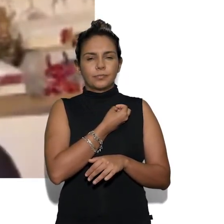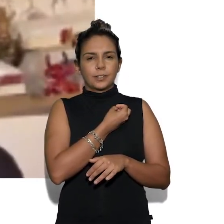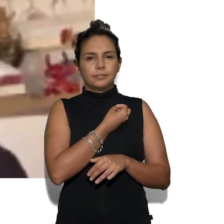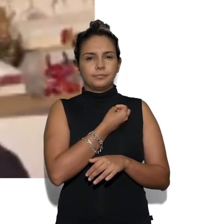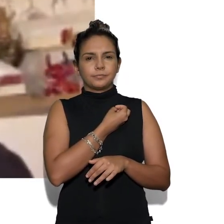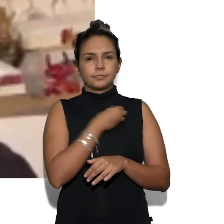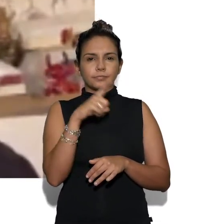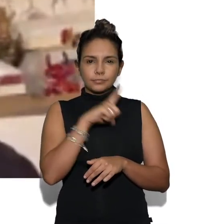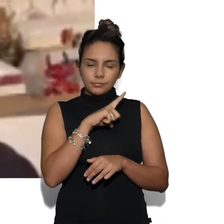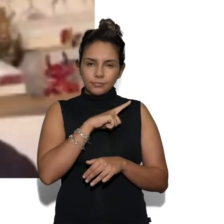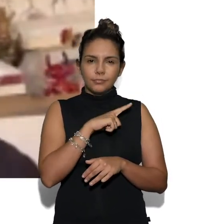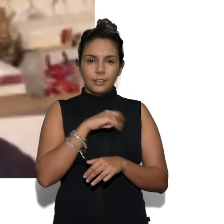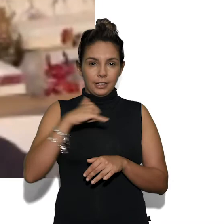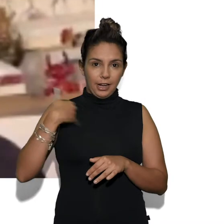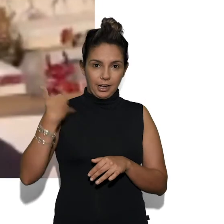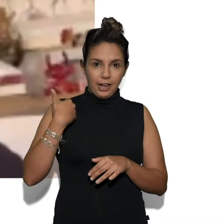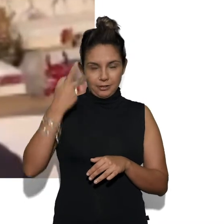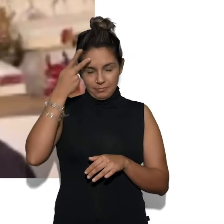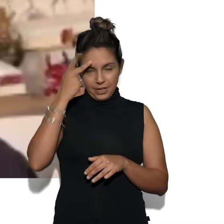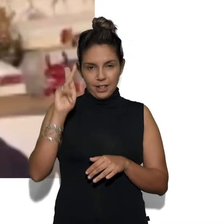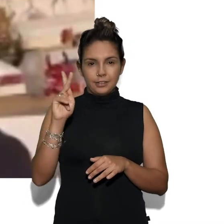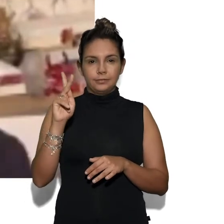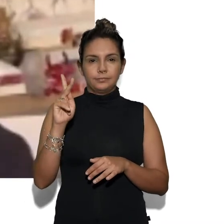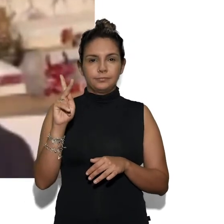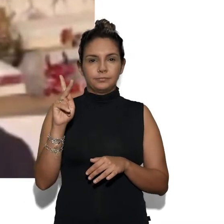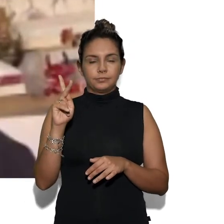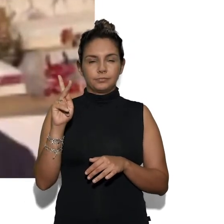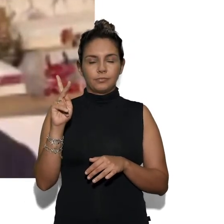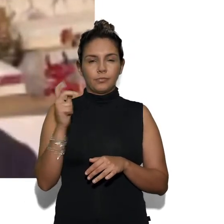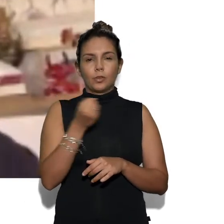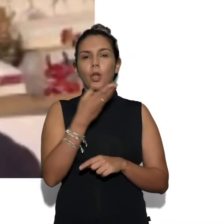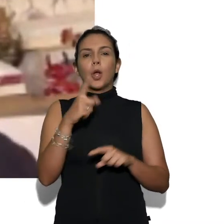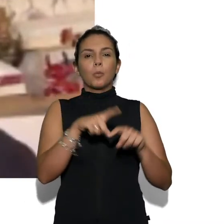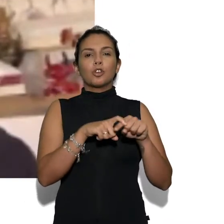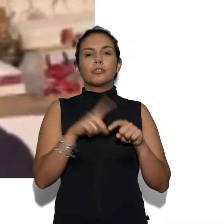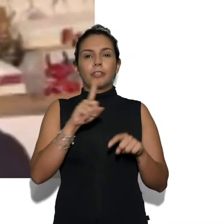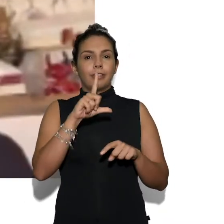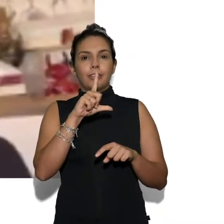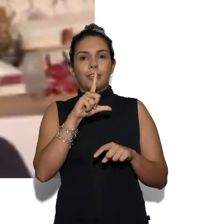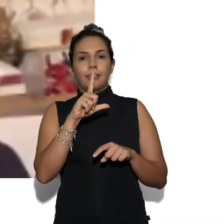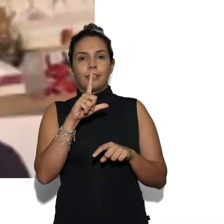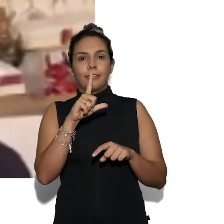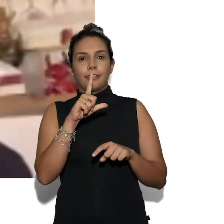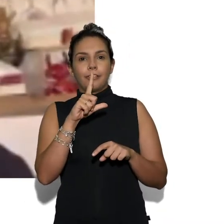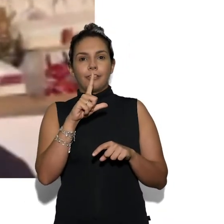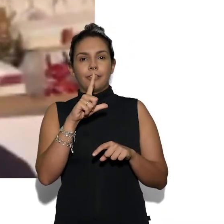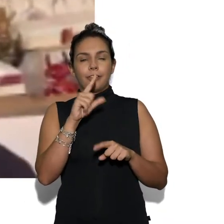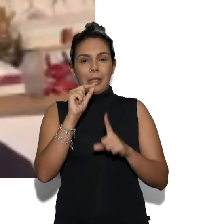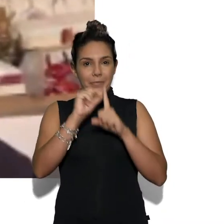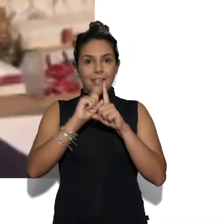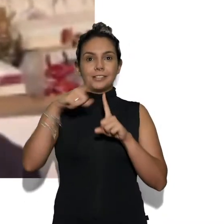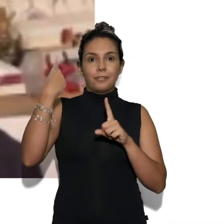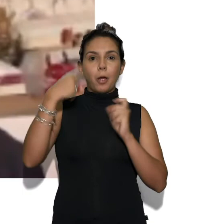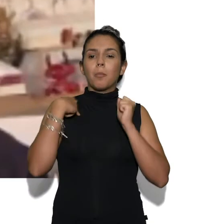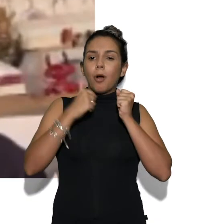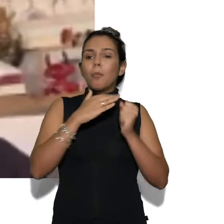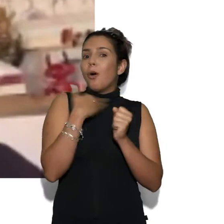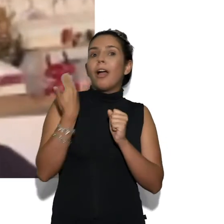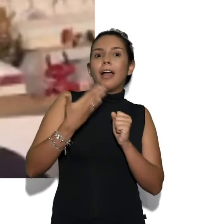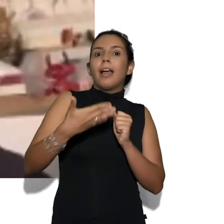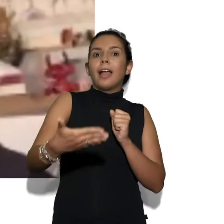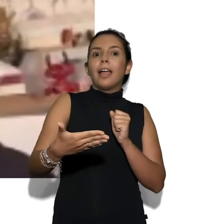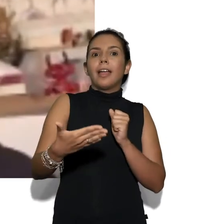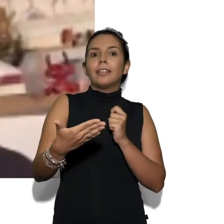que eu tenho idade suficiente para por algum motivo não existir mais no mês que vem, assim. Por que